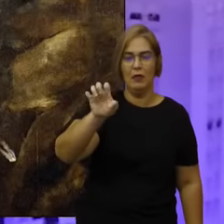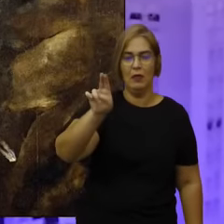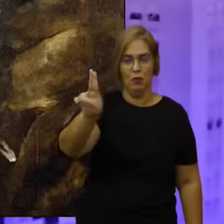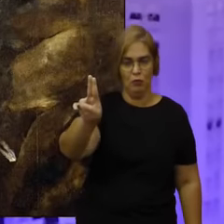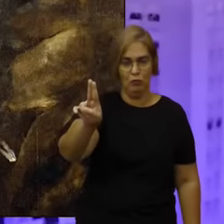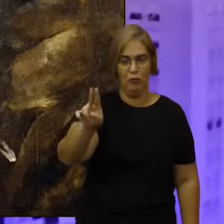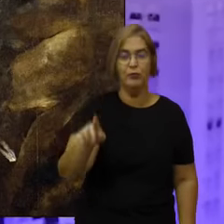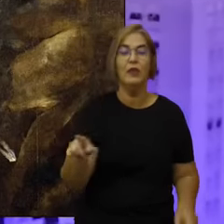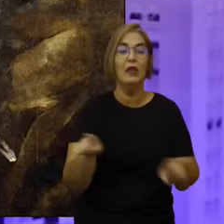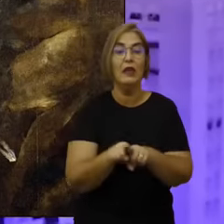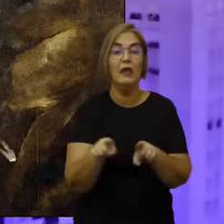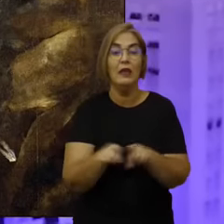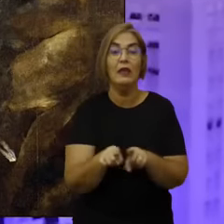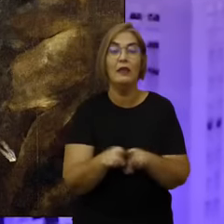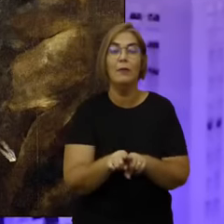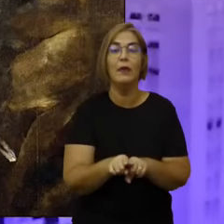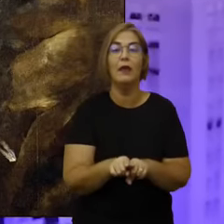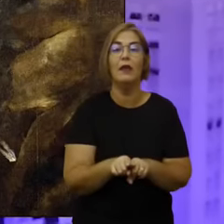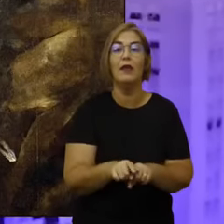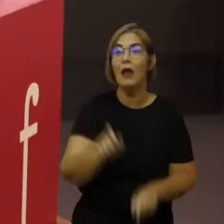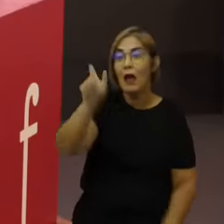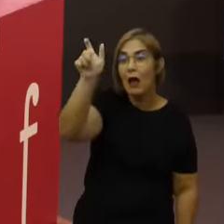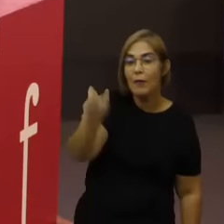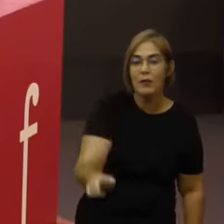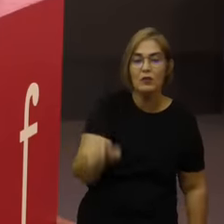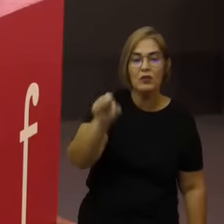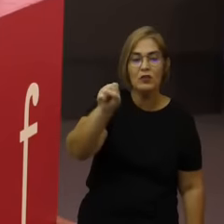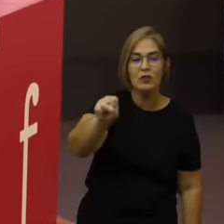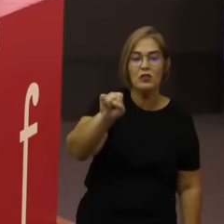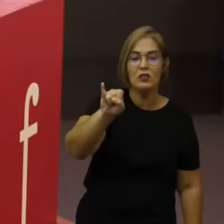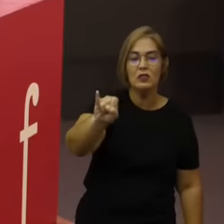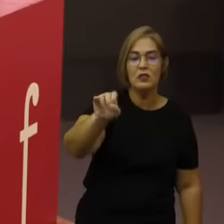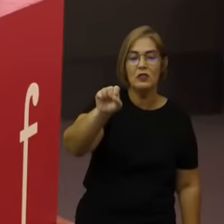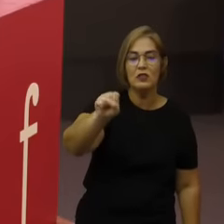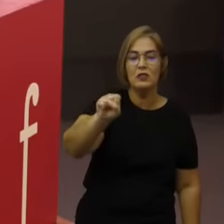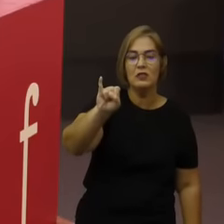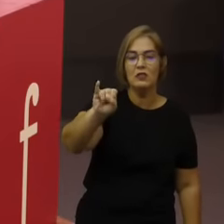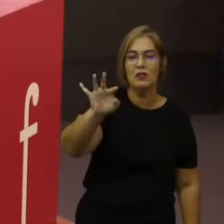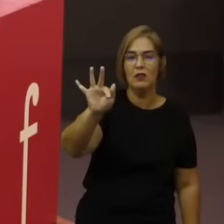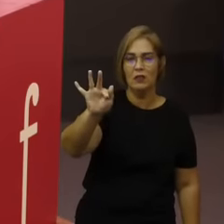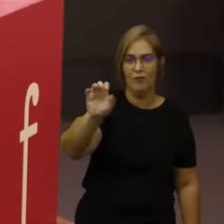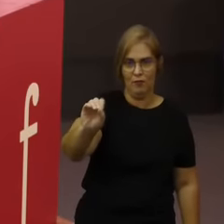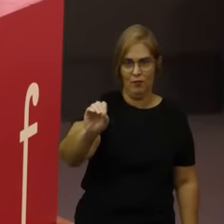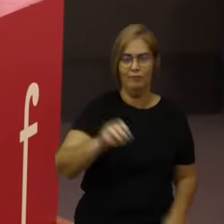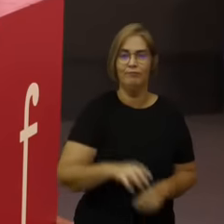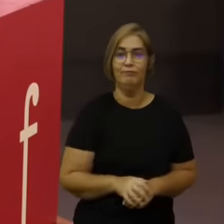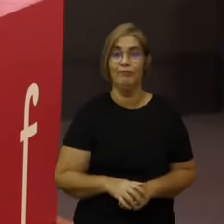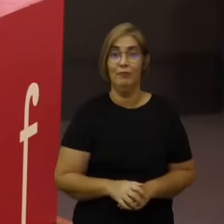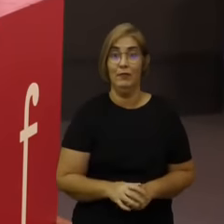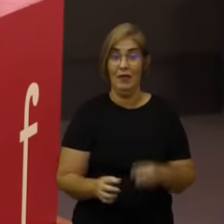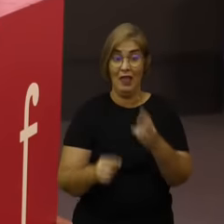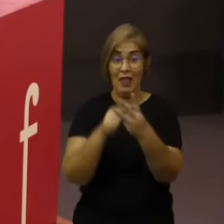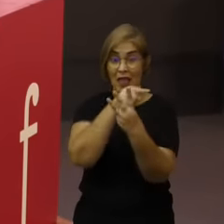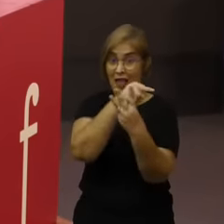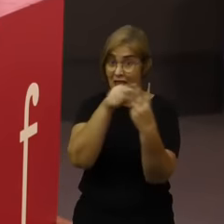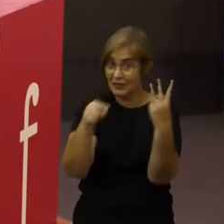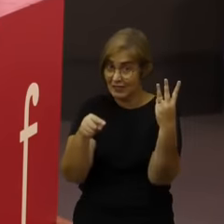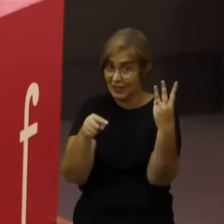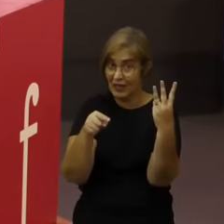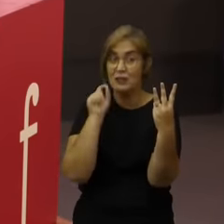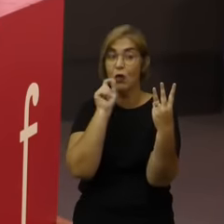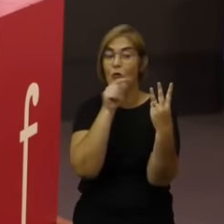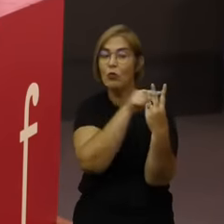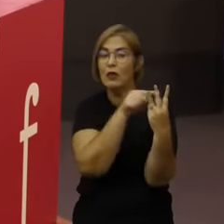Bem, primeiro, todas elas, né, todas essas figuras representam justamente o quê? condenação, um trabalho repetitivo, sem